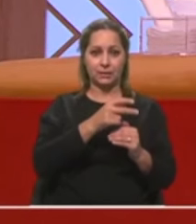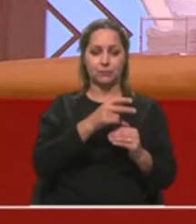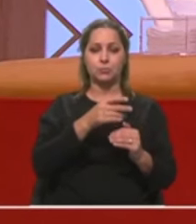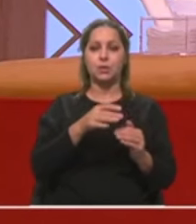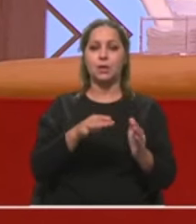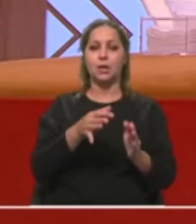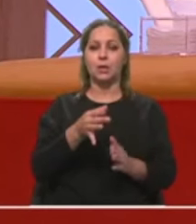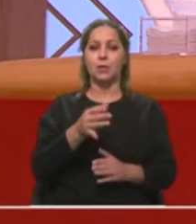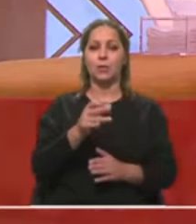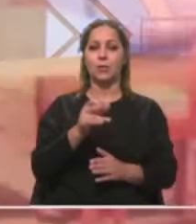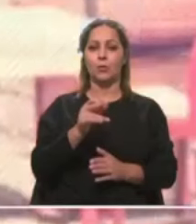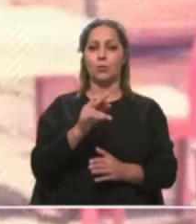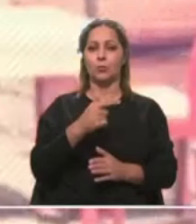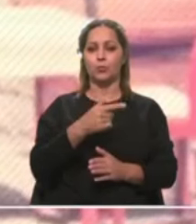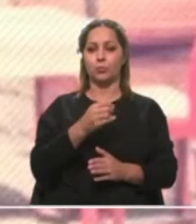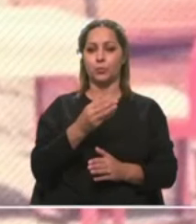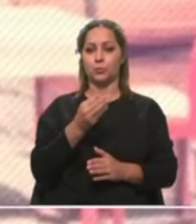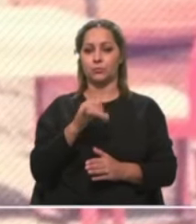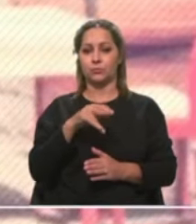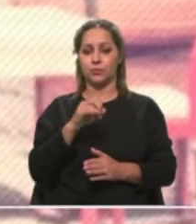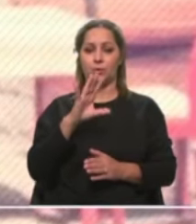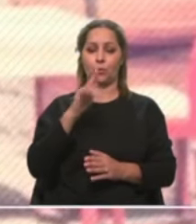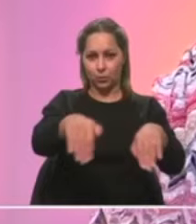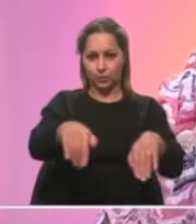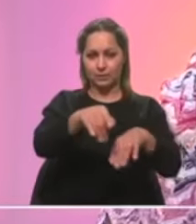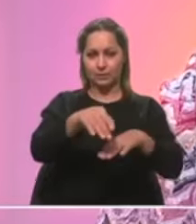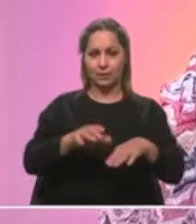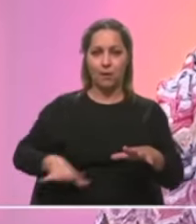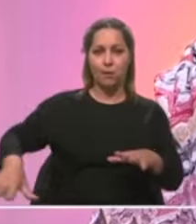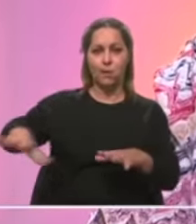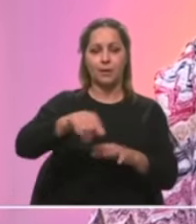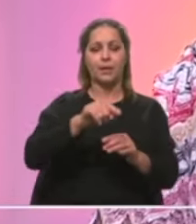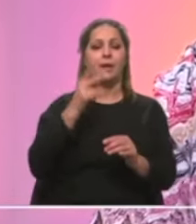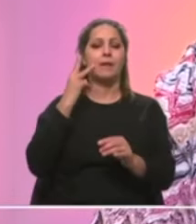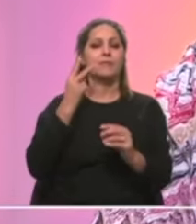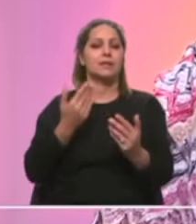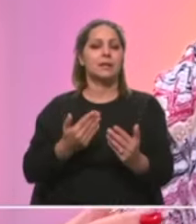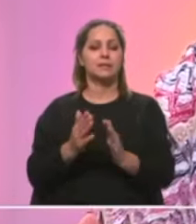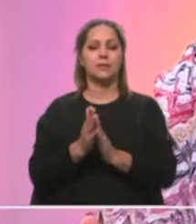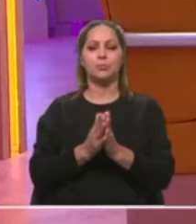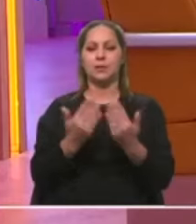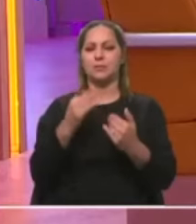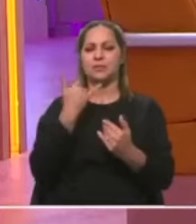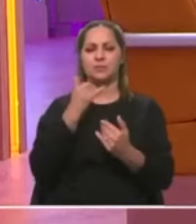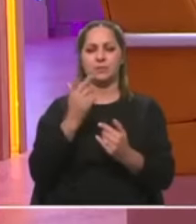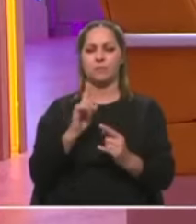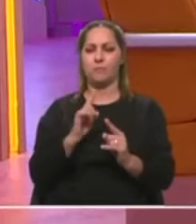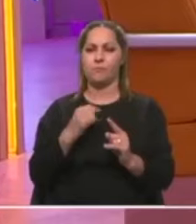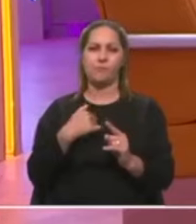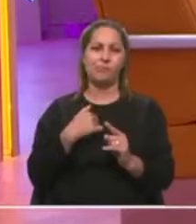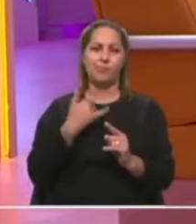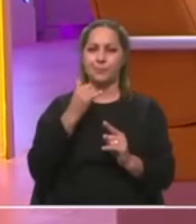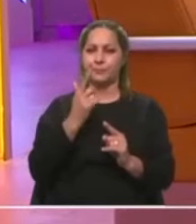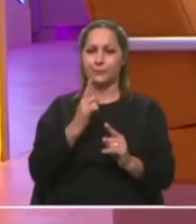Fino. Também quando há muito dinheiro também é fácil as pessoas viverem melhor. A vida era isso? A vida... Mas não era feliz? Não era feliz porque o